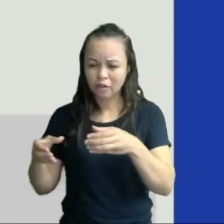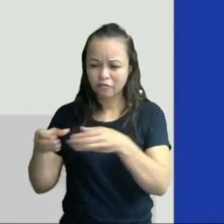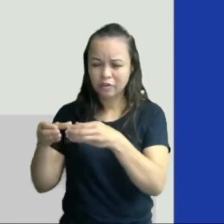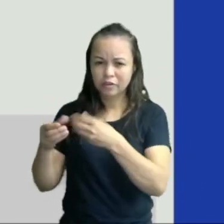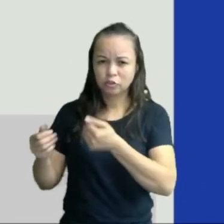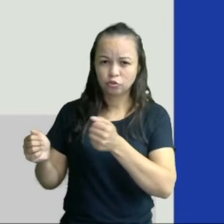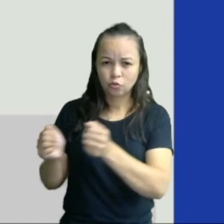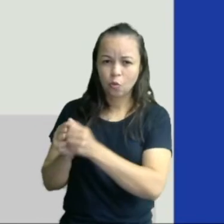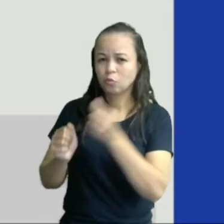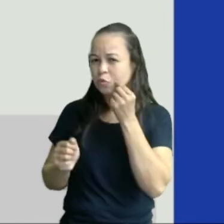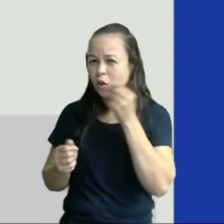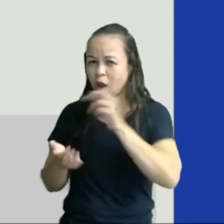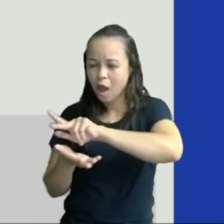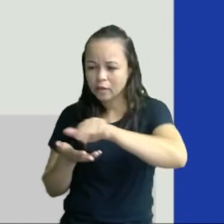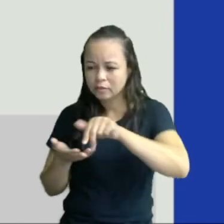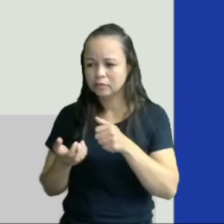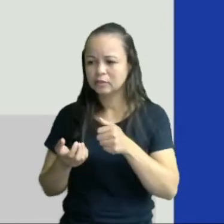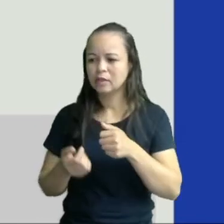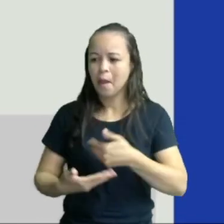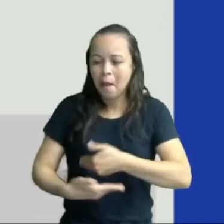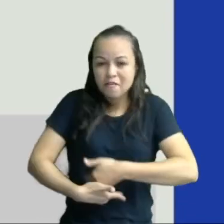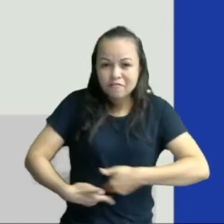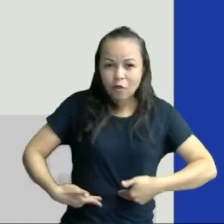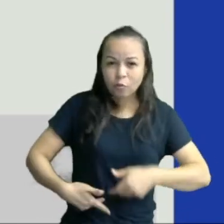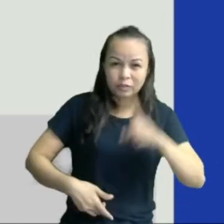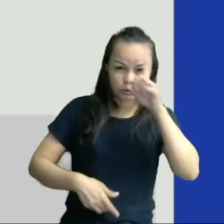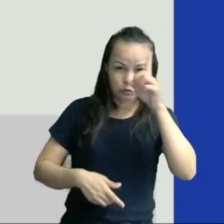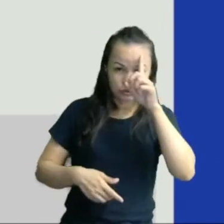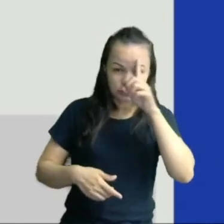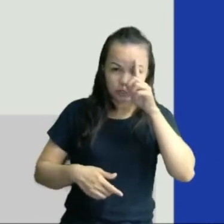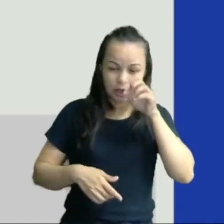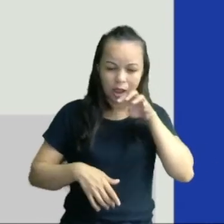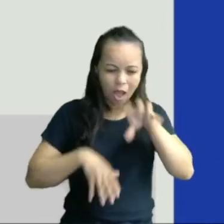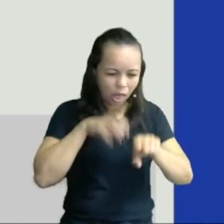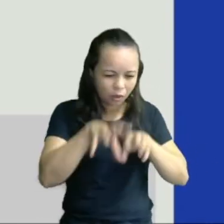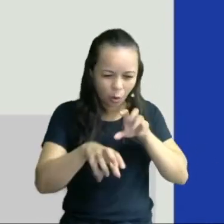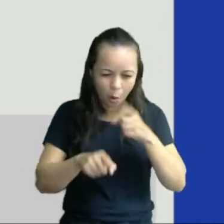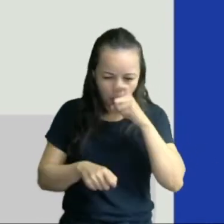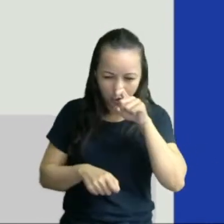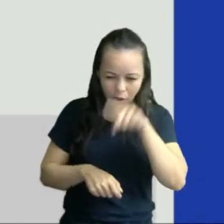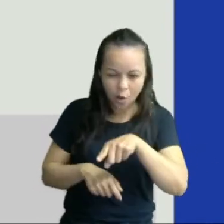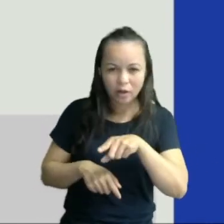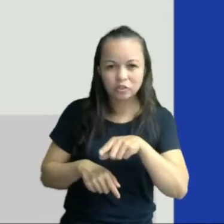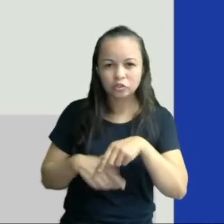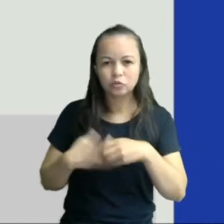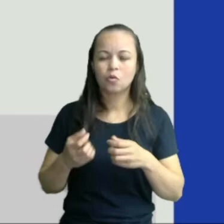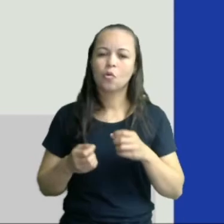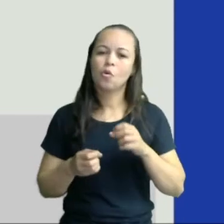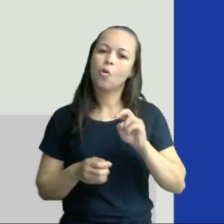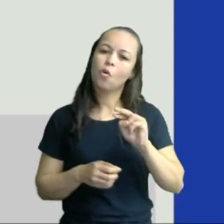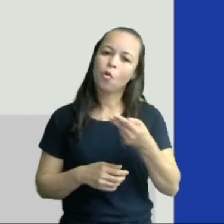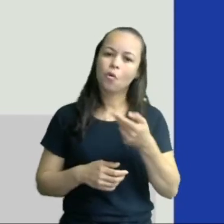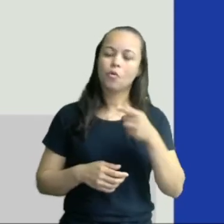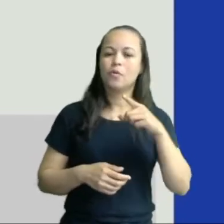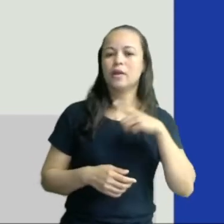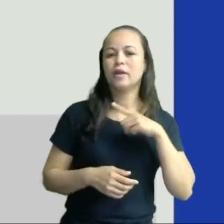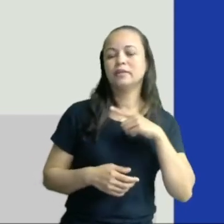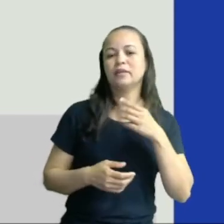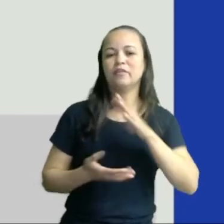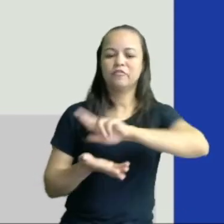os dias, se alimenta do que encontra na lixeira, ou ele tem muitos alimentos, mas vive com um